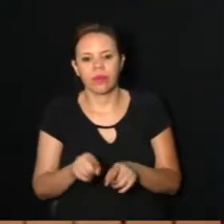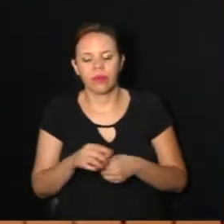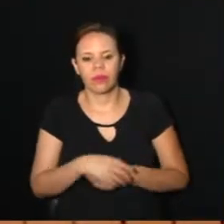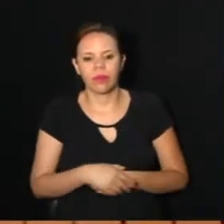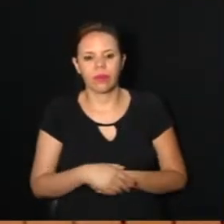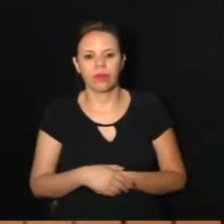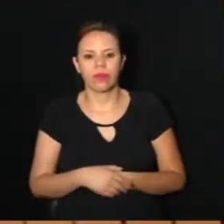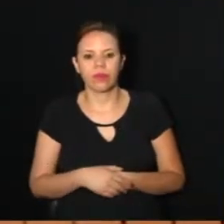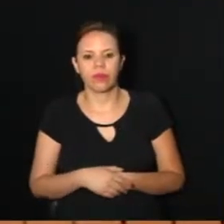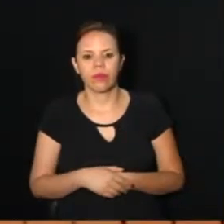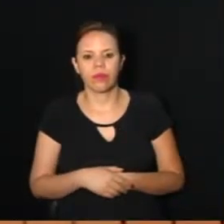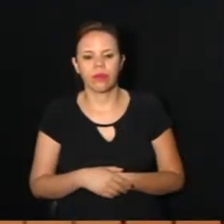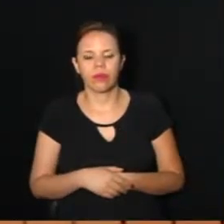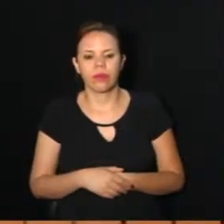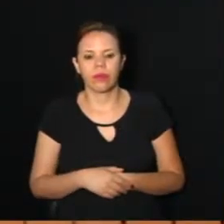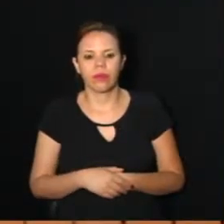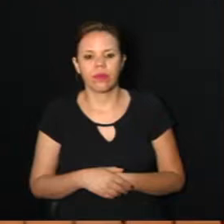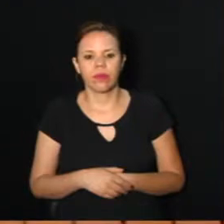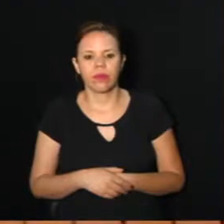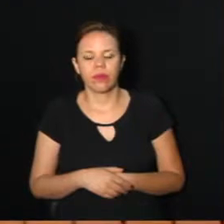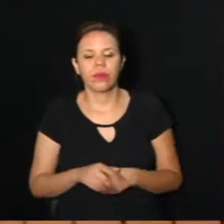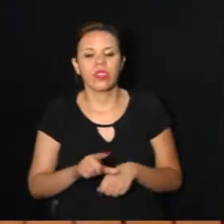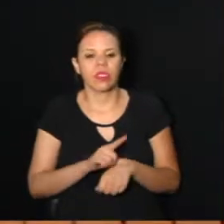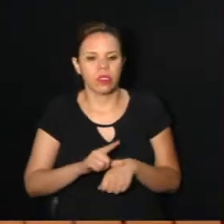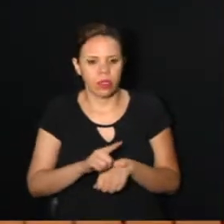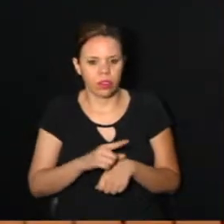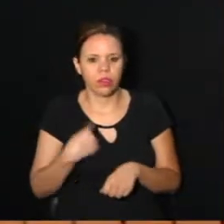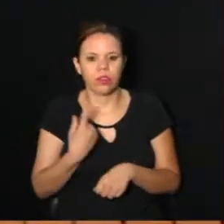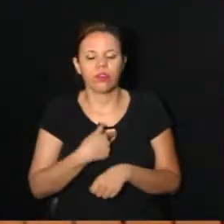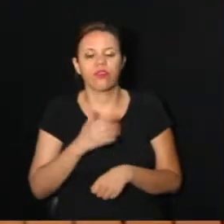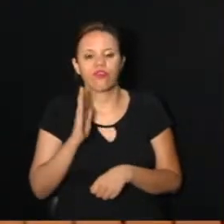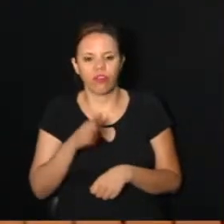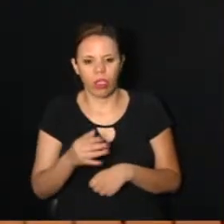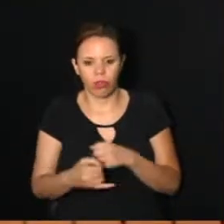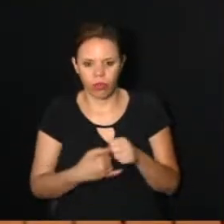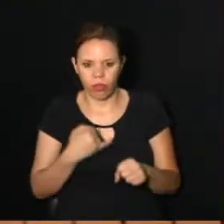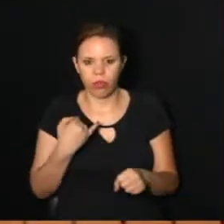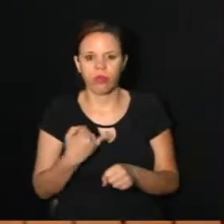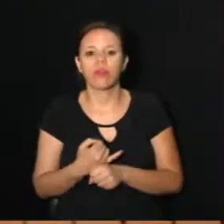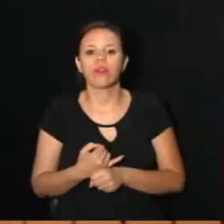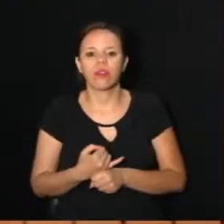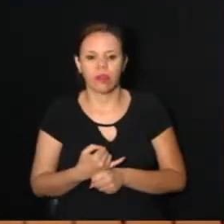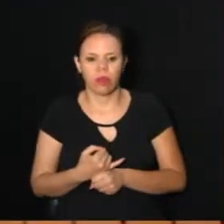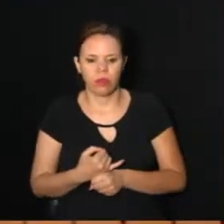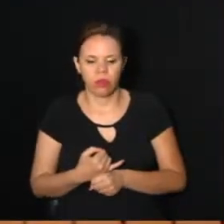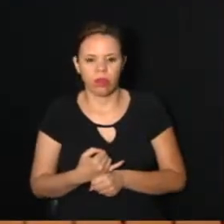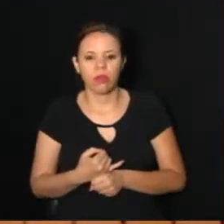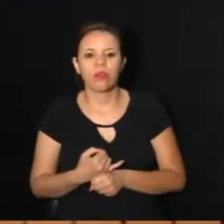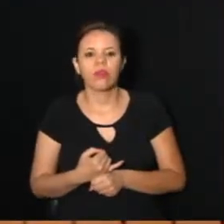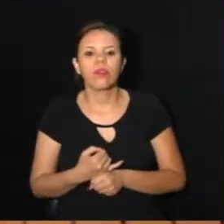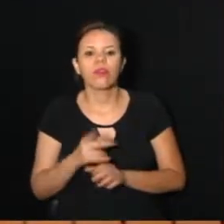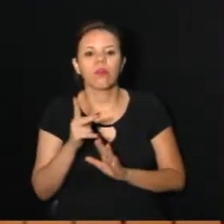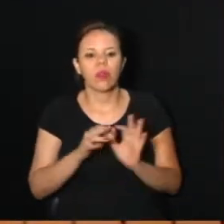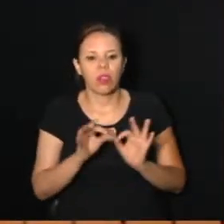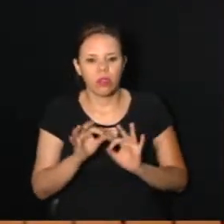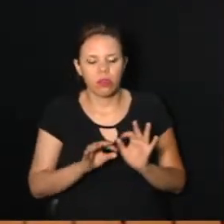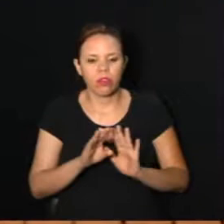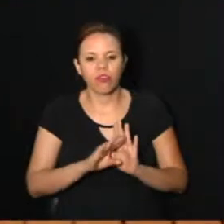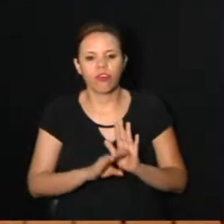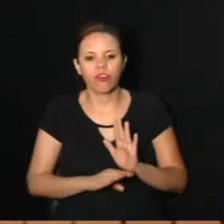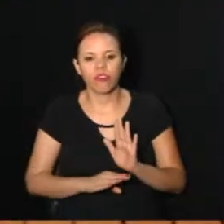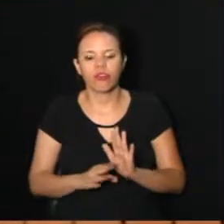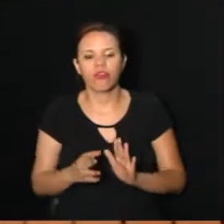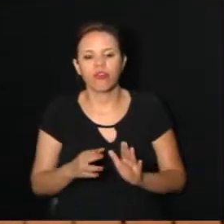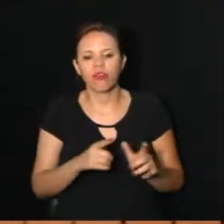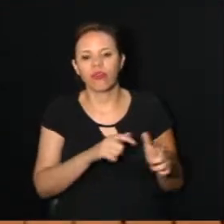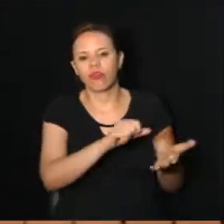né? Que mais? Da legislação nossa já está tudo online, para quem quer conhecer o plano diretor, território, zoneamento, tipo de